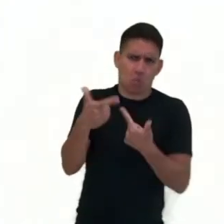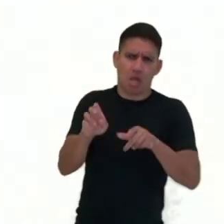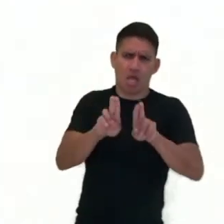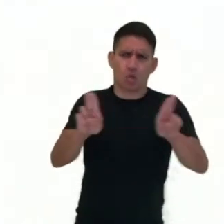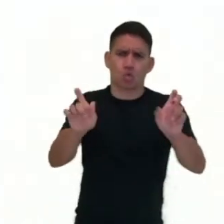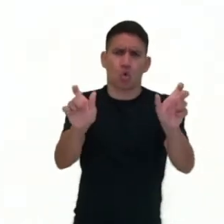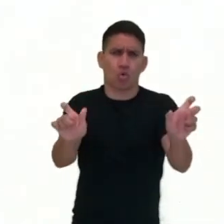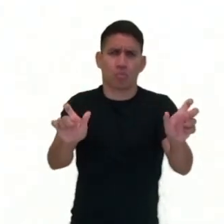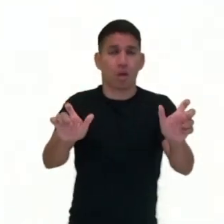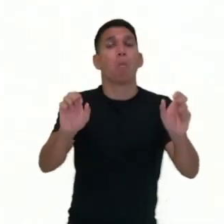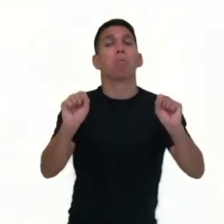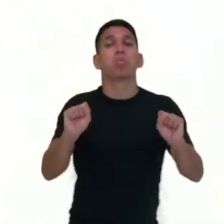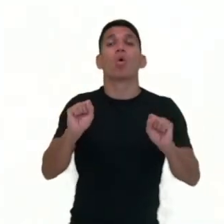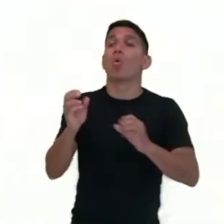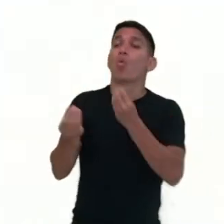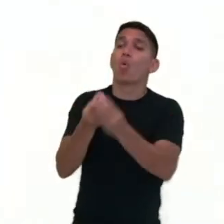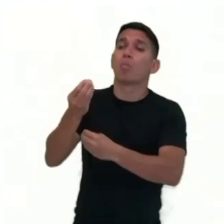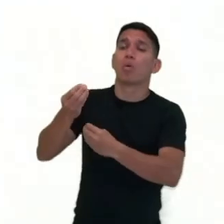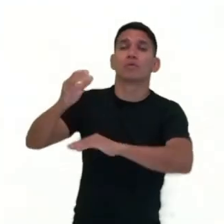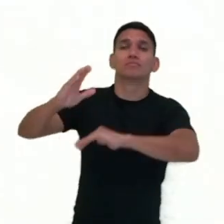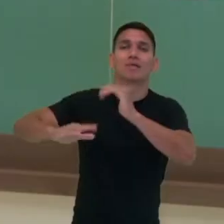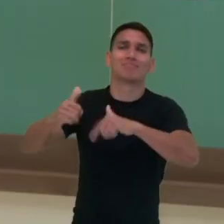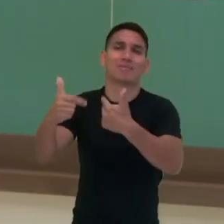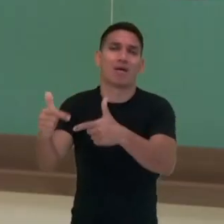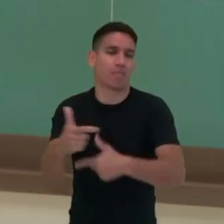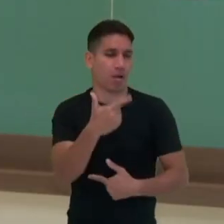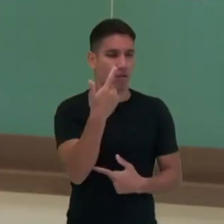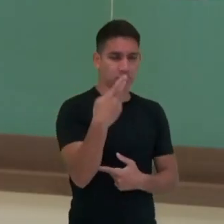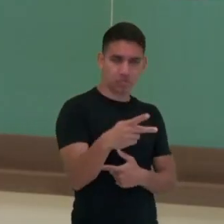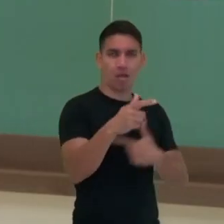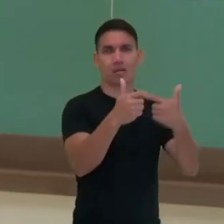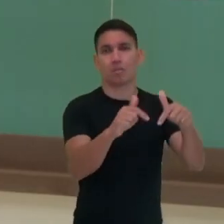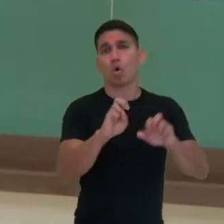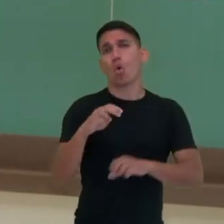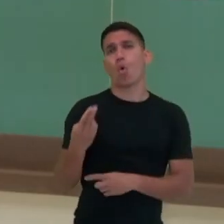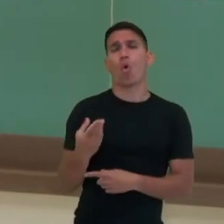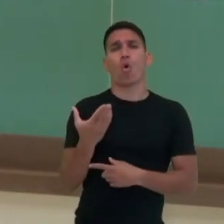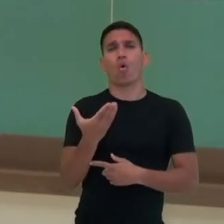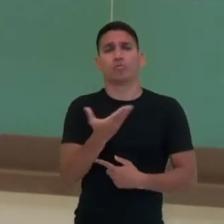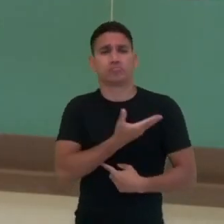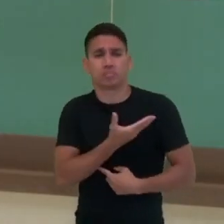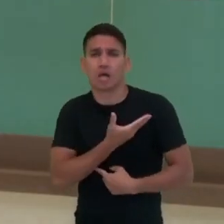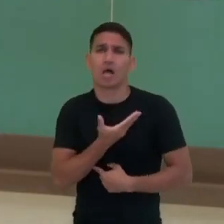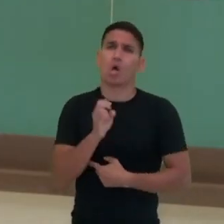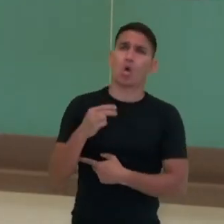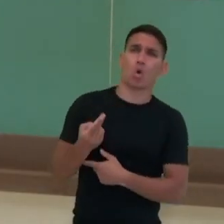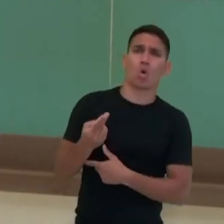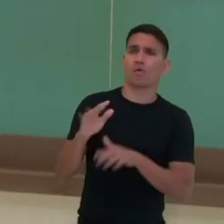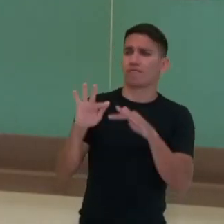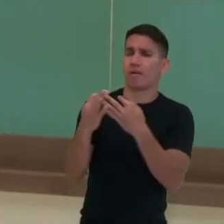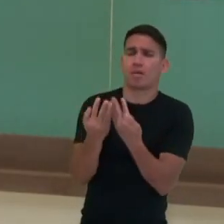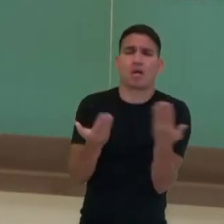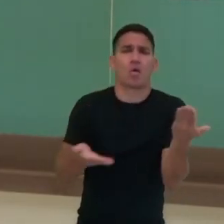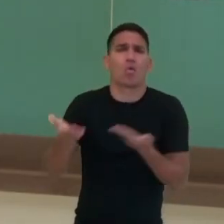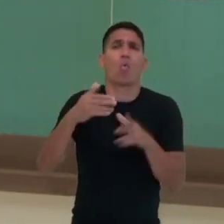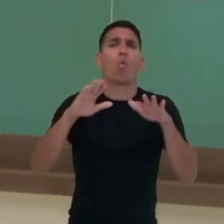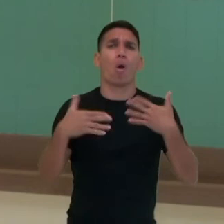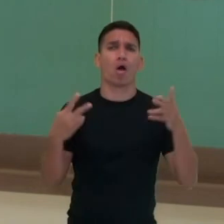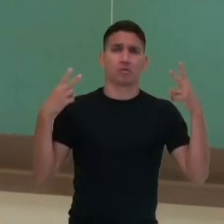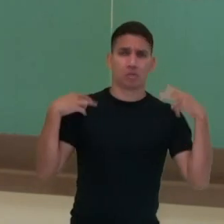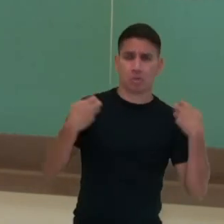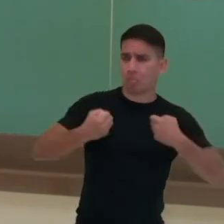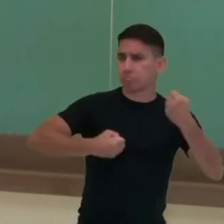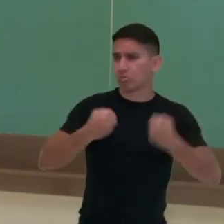direto, você pode citar a profissão, ocupação ou parentesco, né? Tio, primo, se é motorista, se é